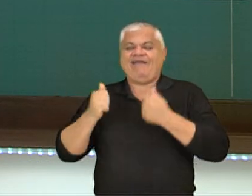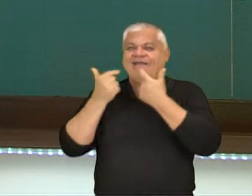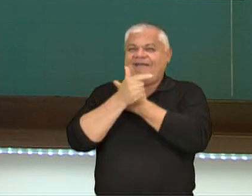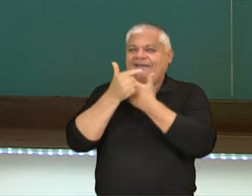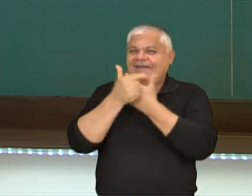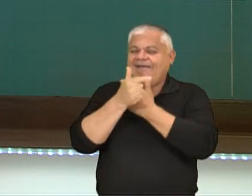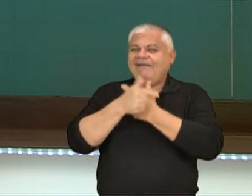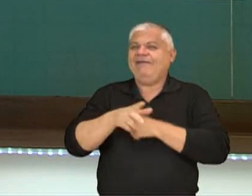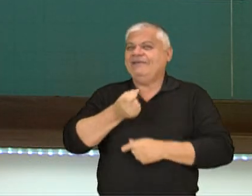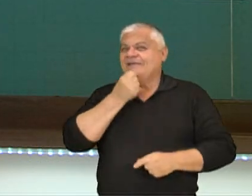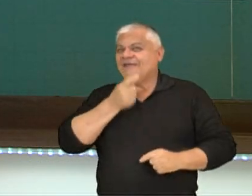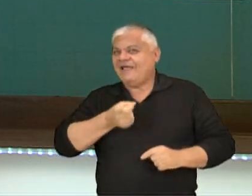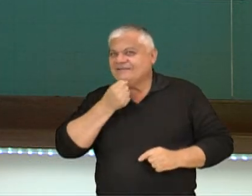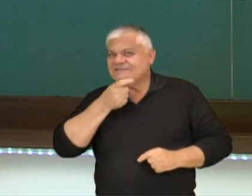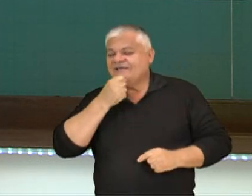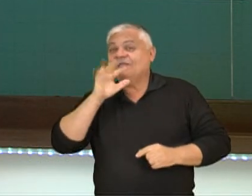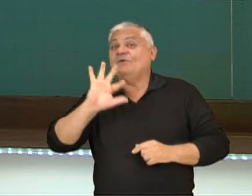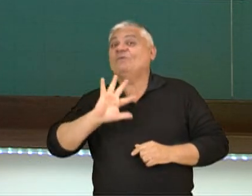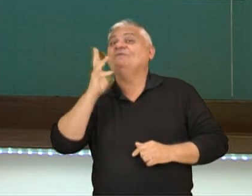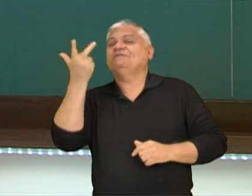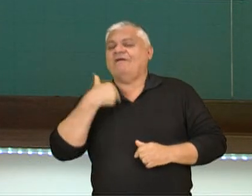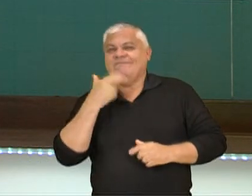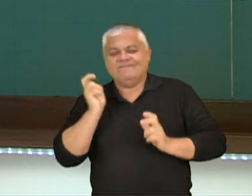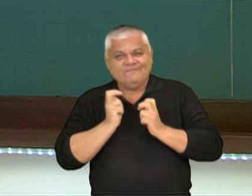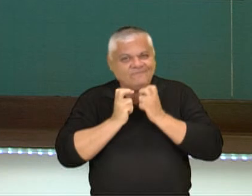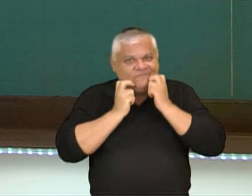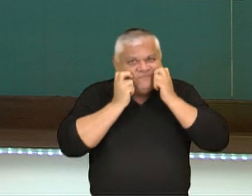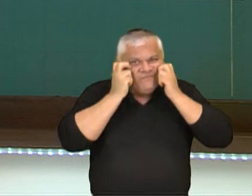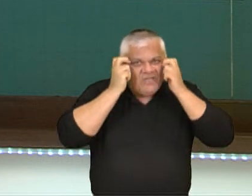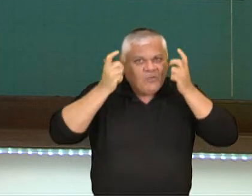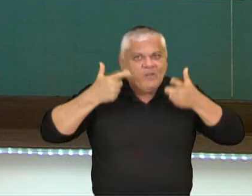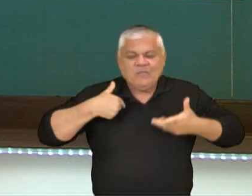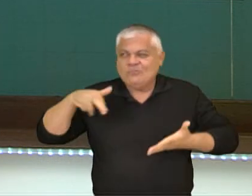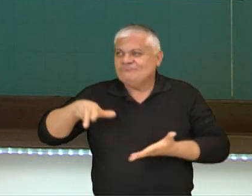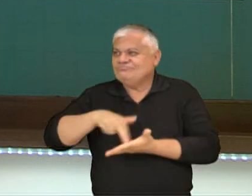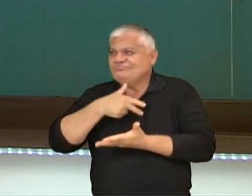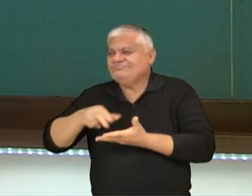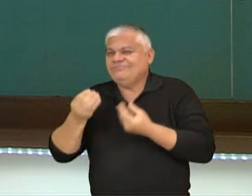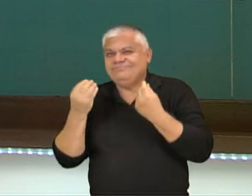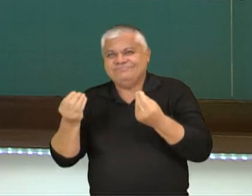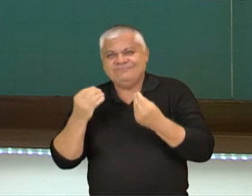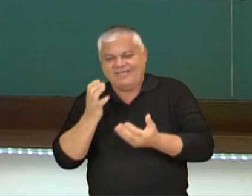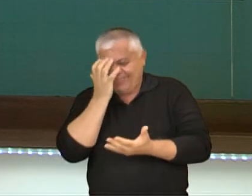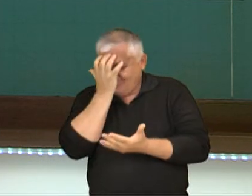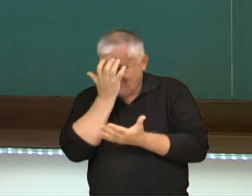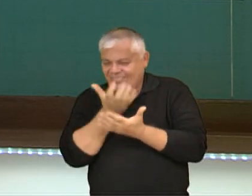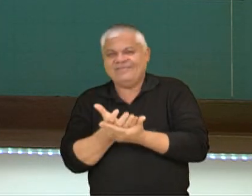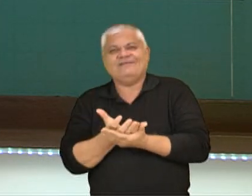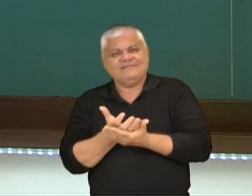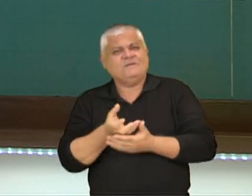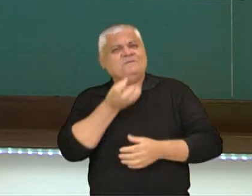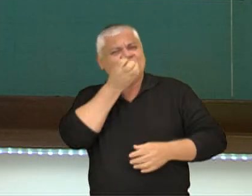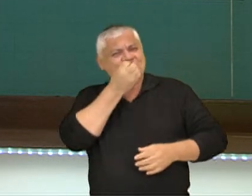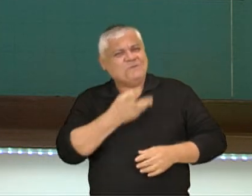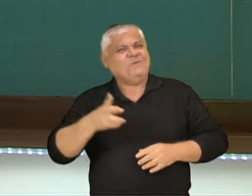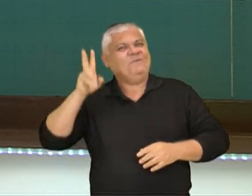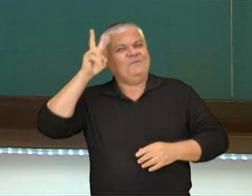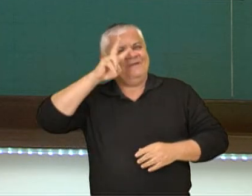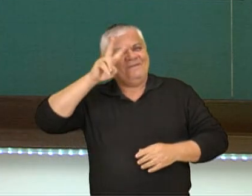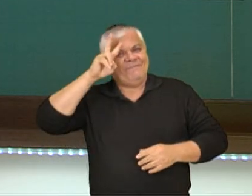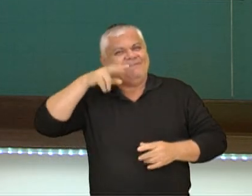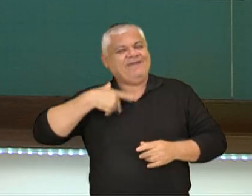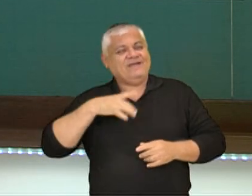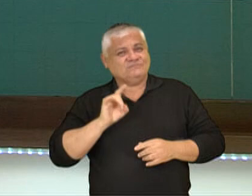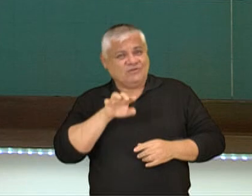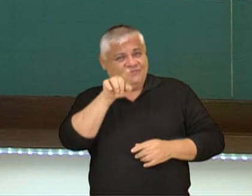gente lembra de momentos que às vezes a gente se envergonha, né? Nossa, eu dancei isso, né? Mas então é legal a gente relembrar com os nossos amigos que não foi só você